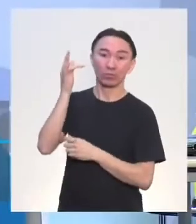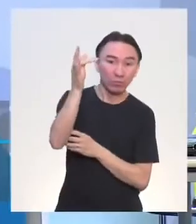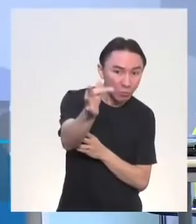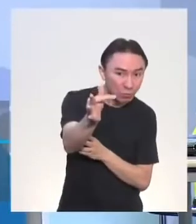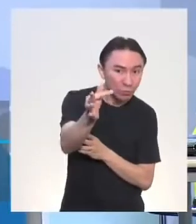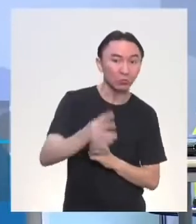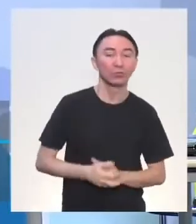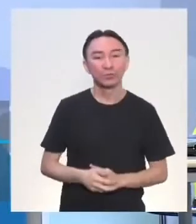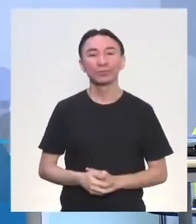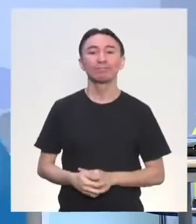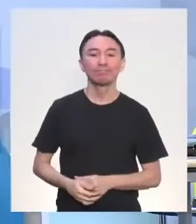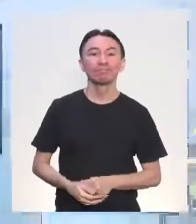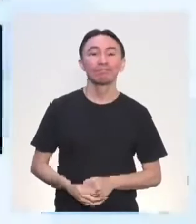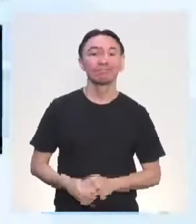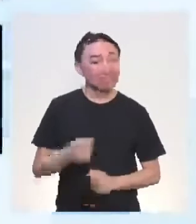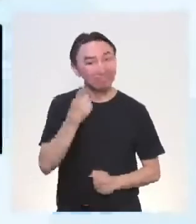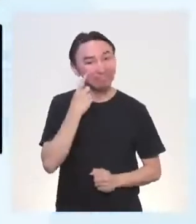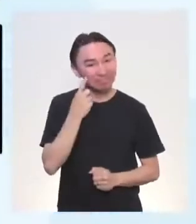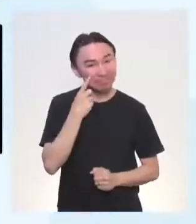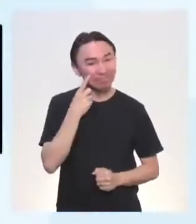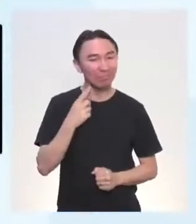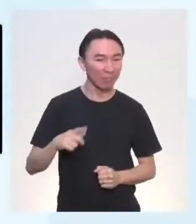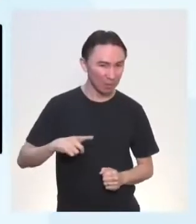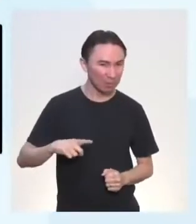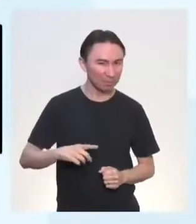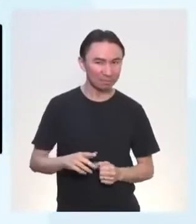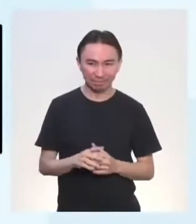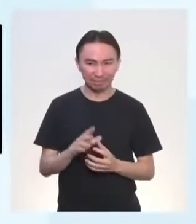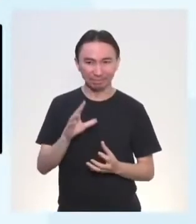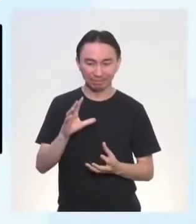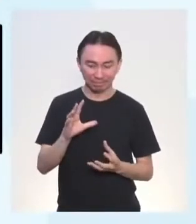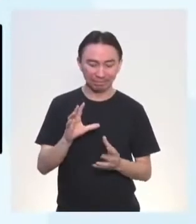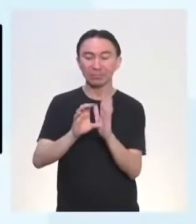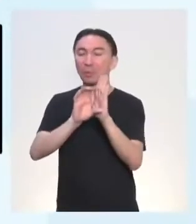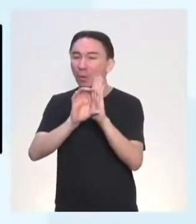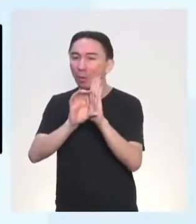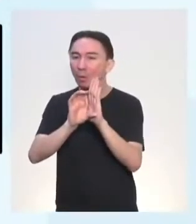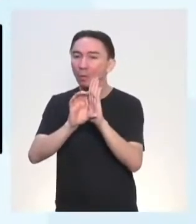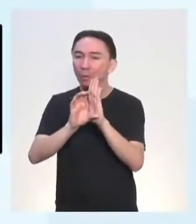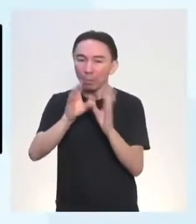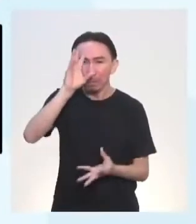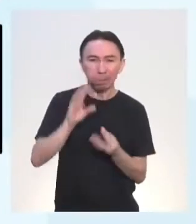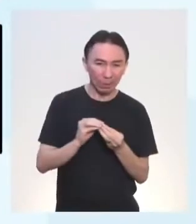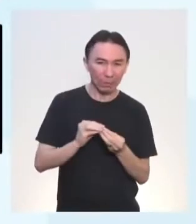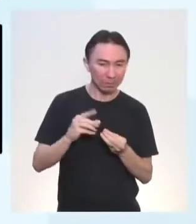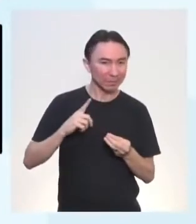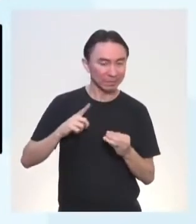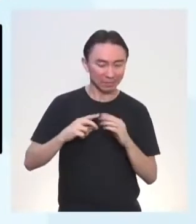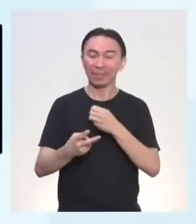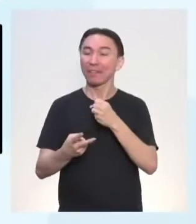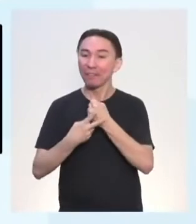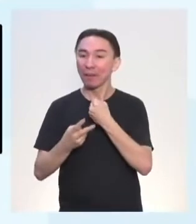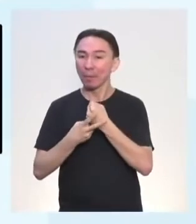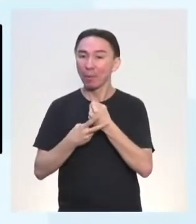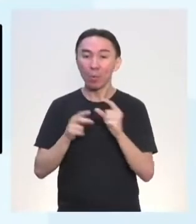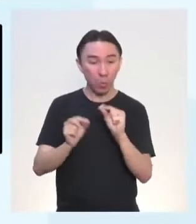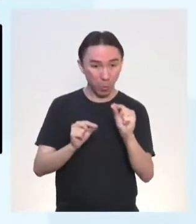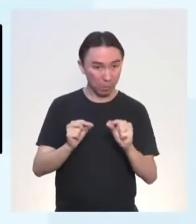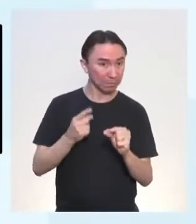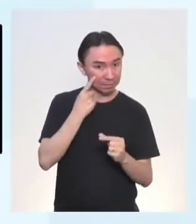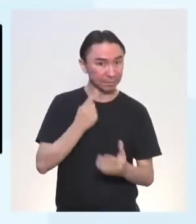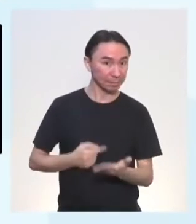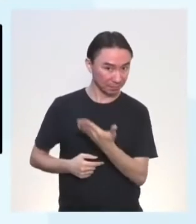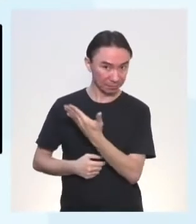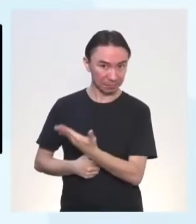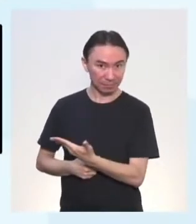na tela agora. Eu coloquei uma definição de verbo para vocês, que é o